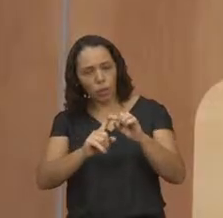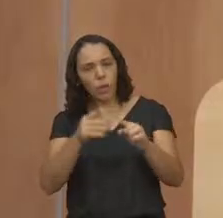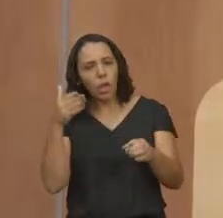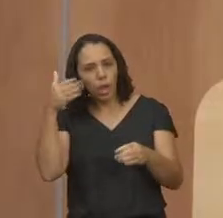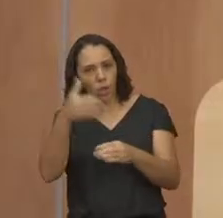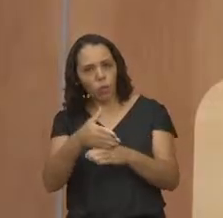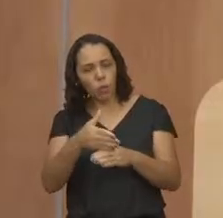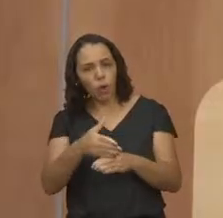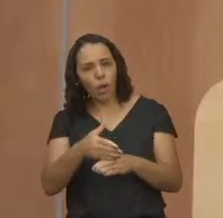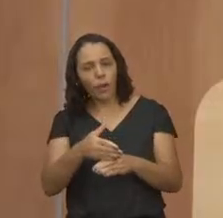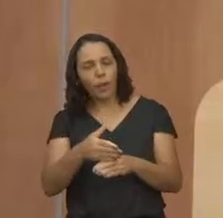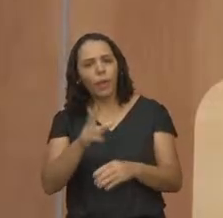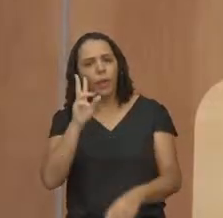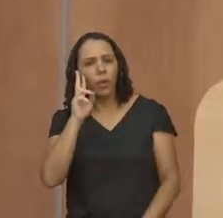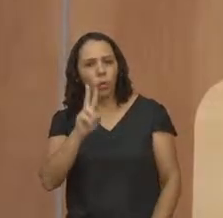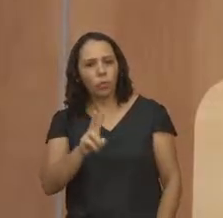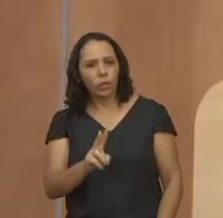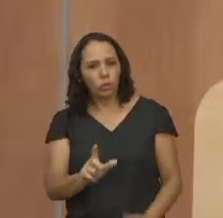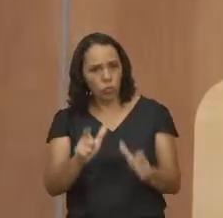Eu fui ao túmulo dele lá,